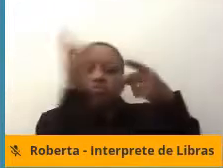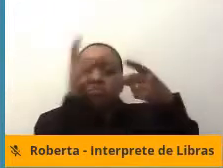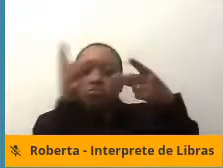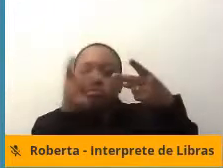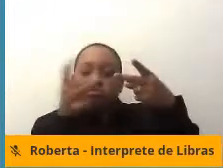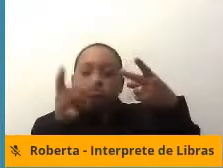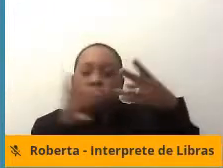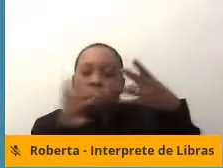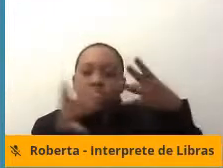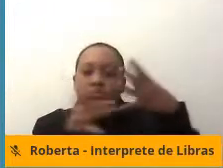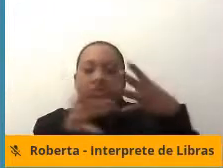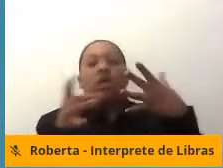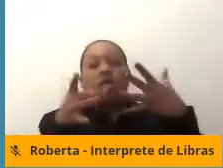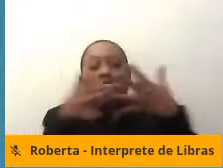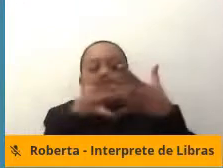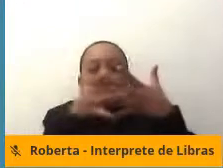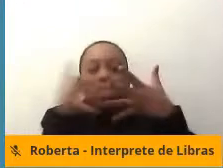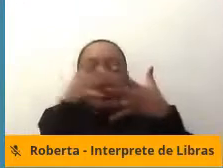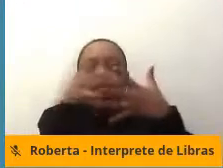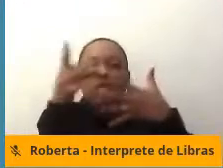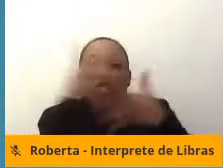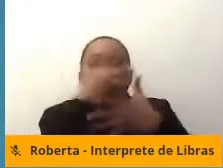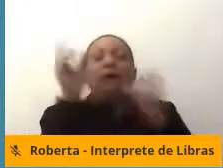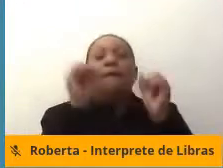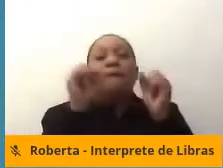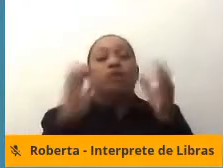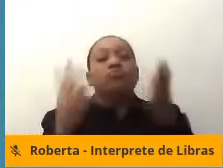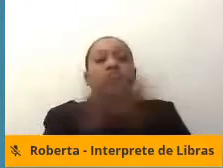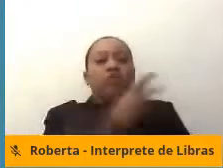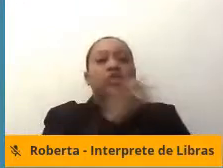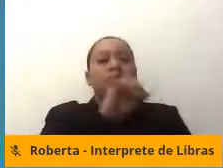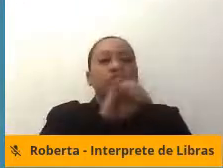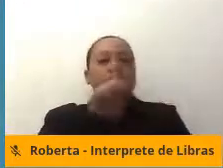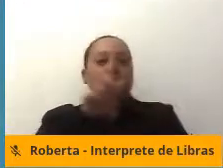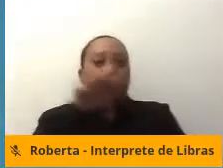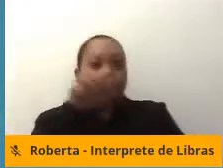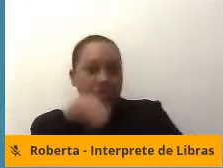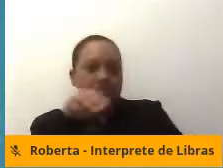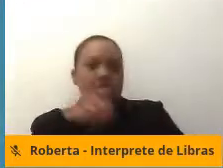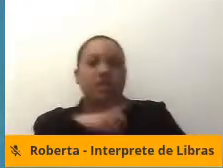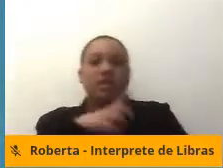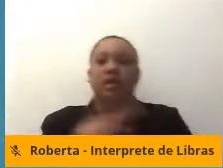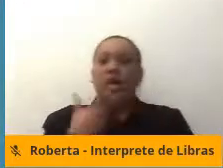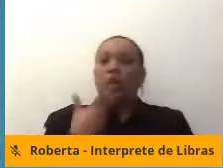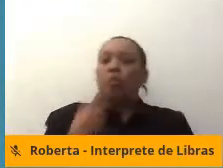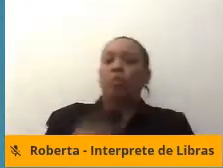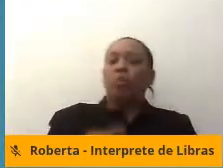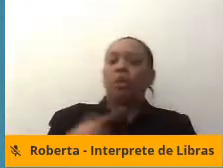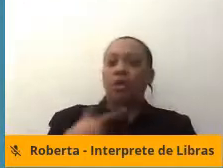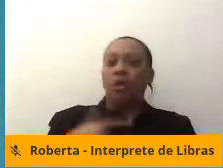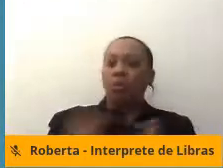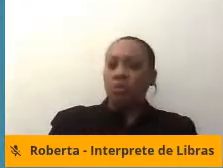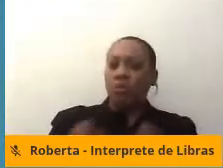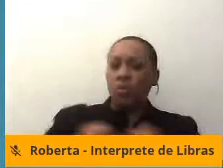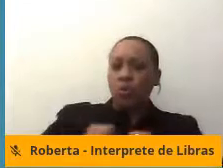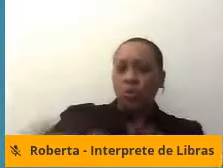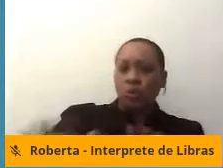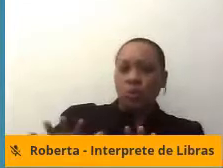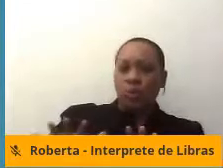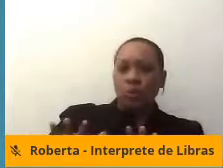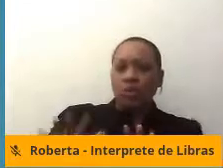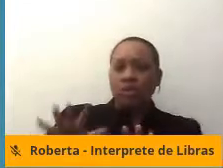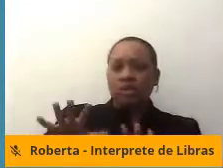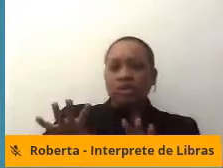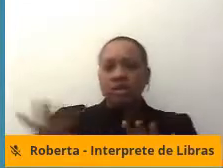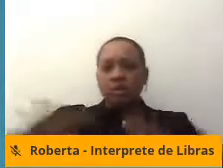discutir, né, sobrando algum tempo, essa questão de as pessoas têm IgM e ficam se questionando, eu estou transmitindo ou não estou? O doutor Fernando deve pegar